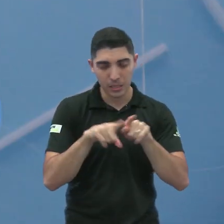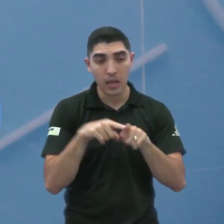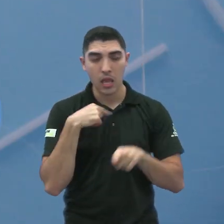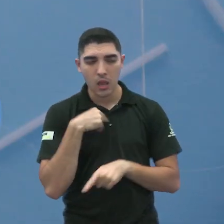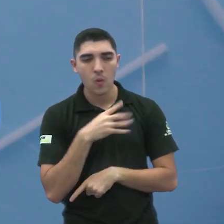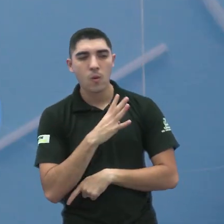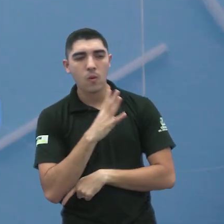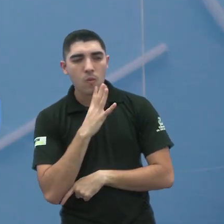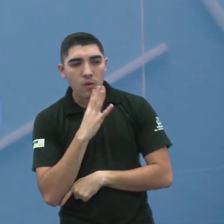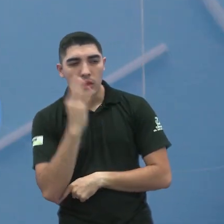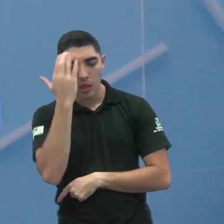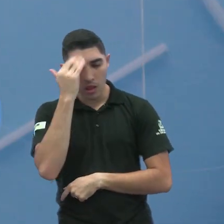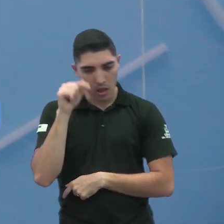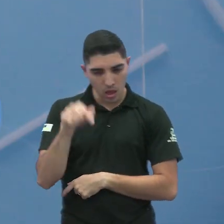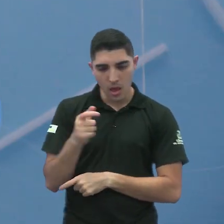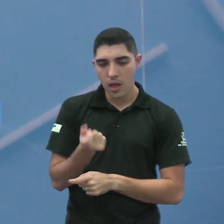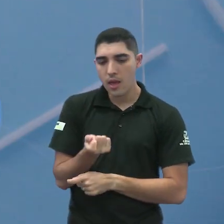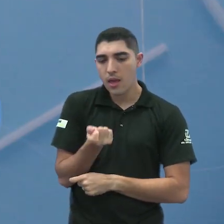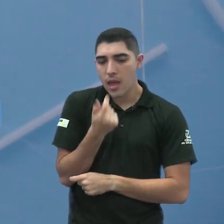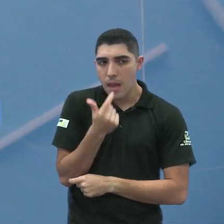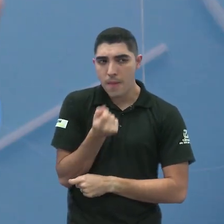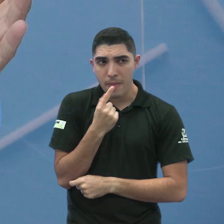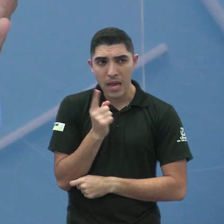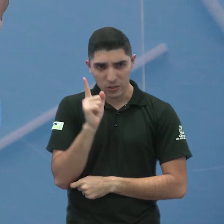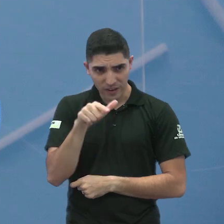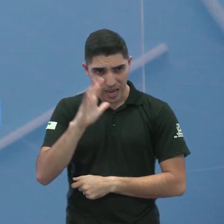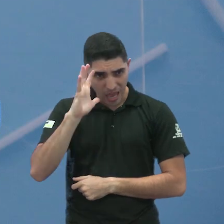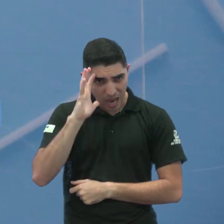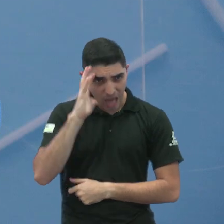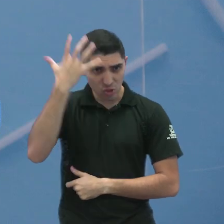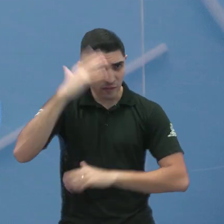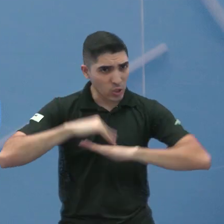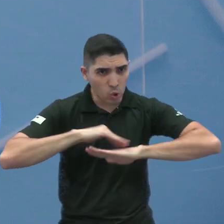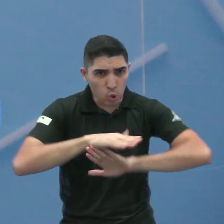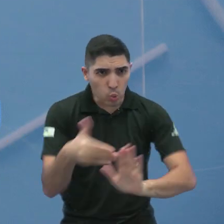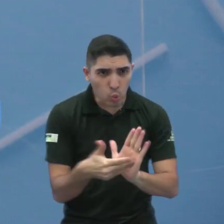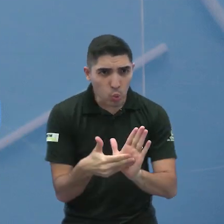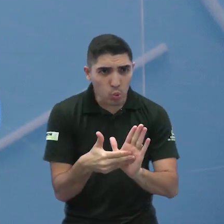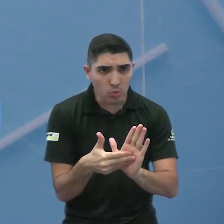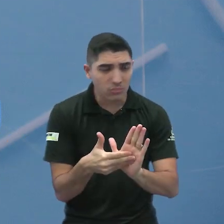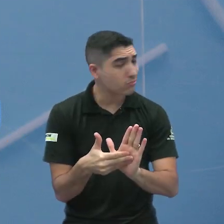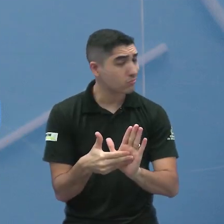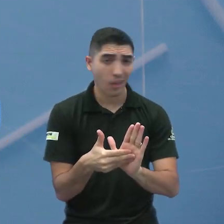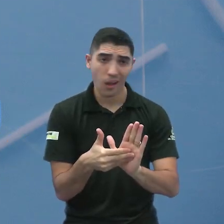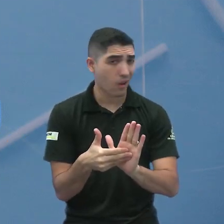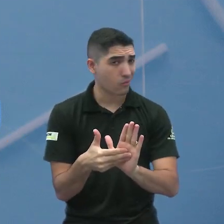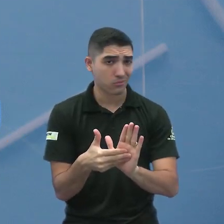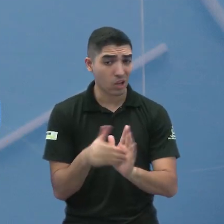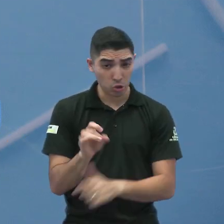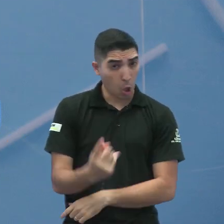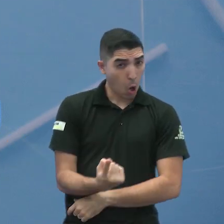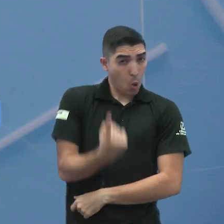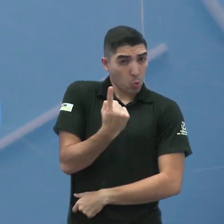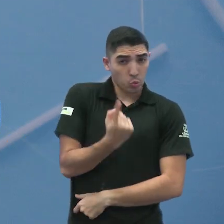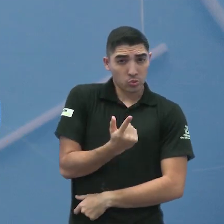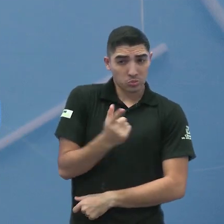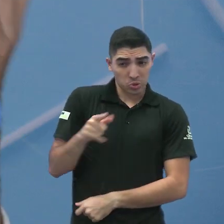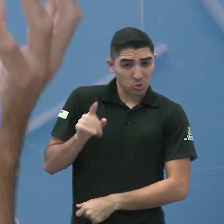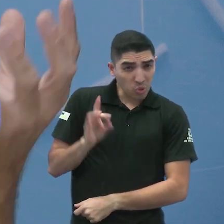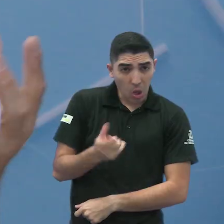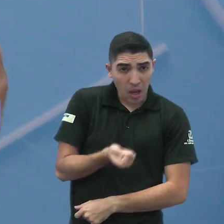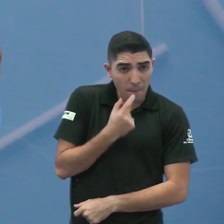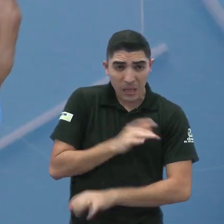entendendo a medicação não como a solução para tudo e nem a solução única, Às vezes a gente precisa dar medicação